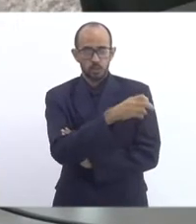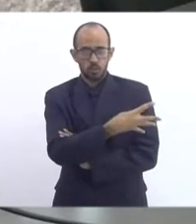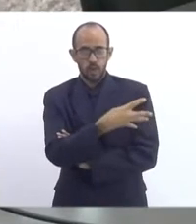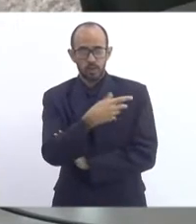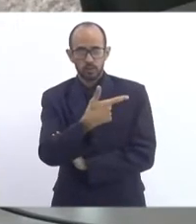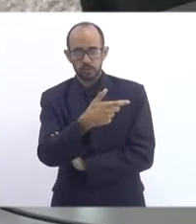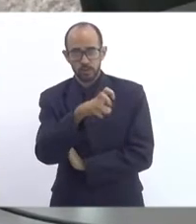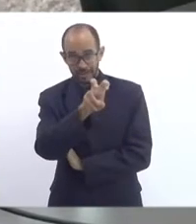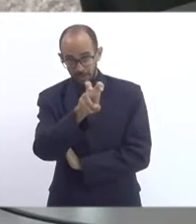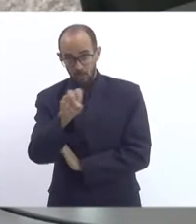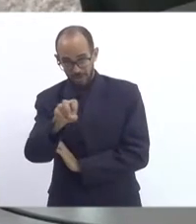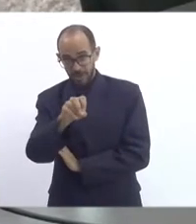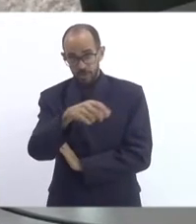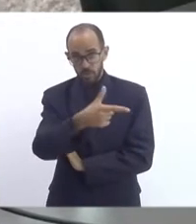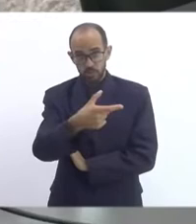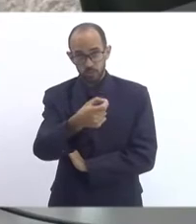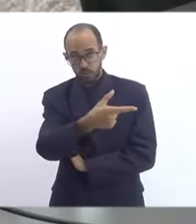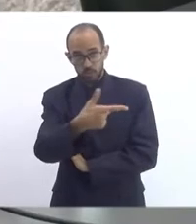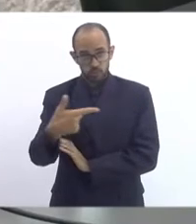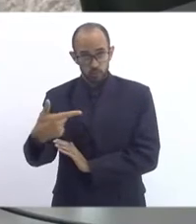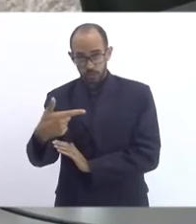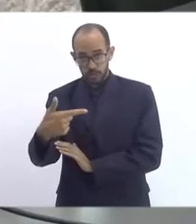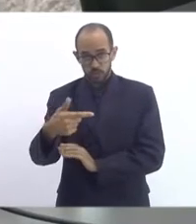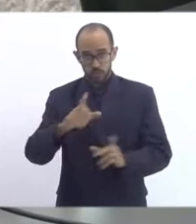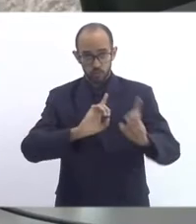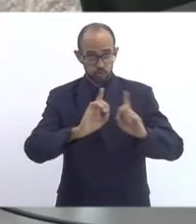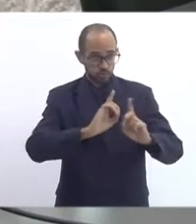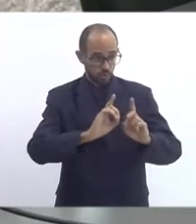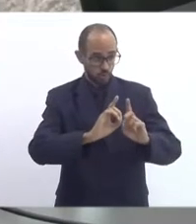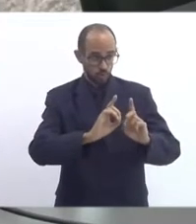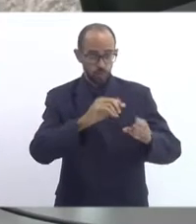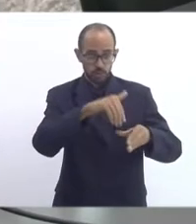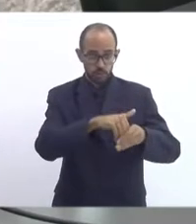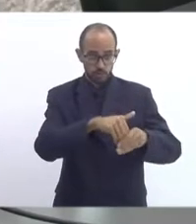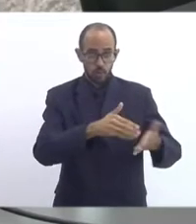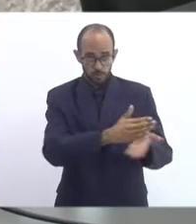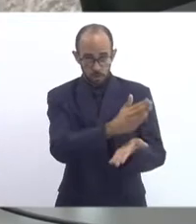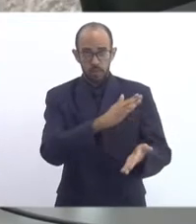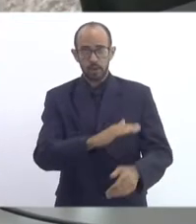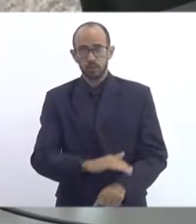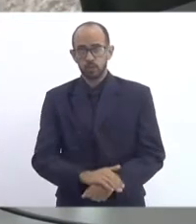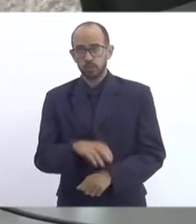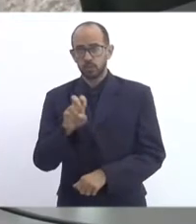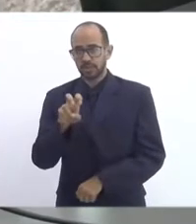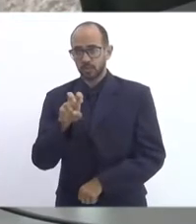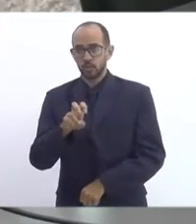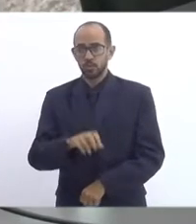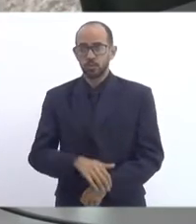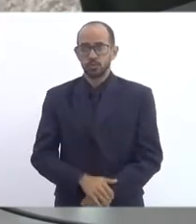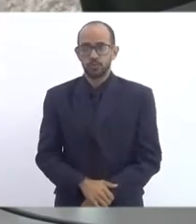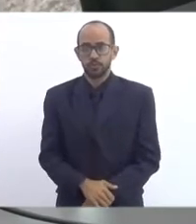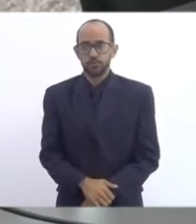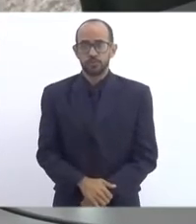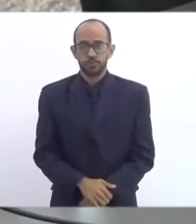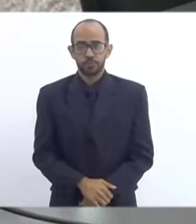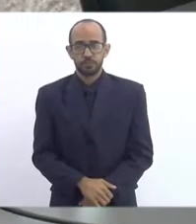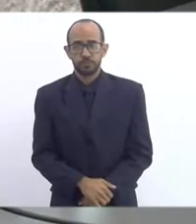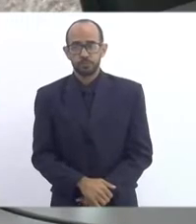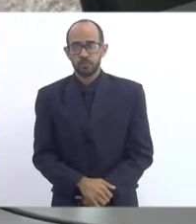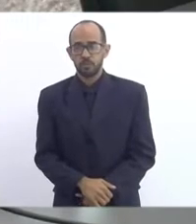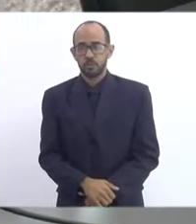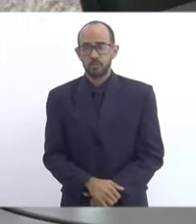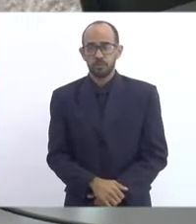5450-2022. Em discussão, em votação, aprovado. 5 da pauta.